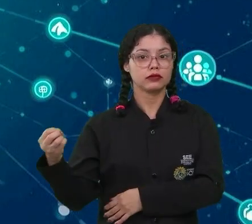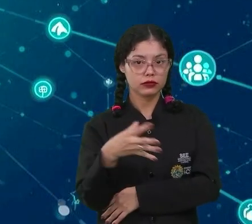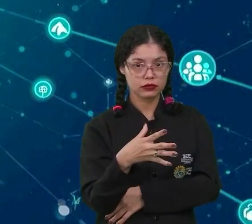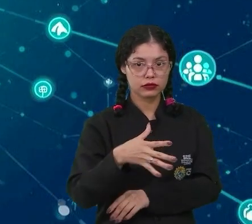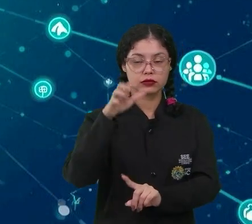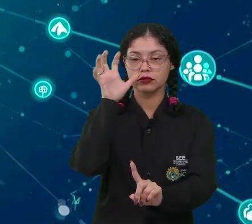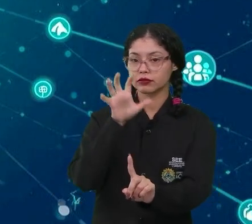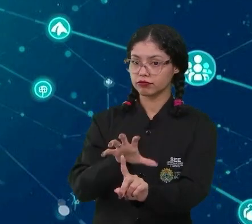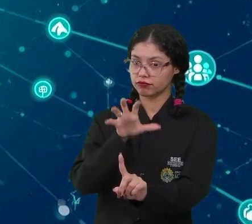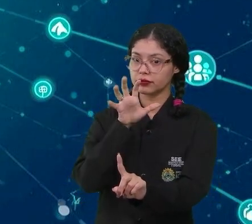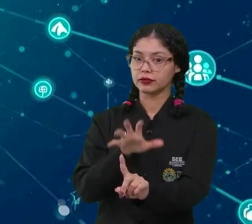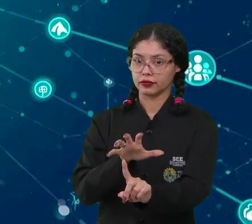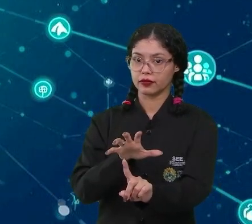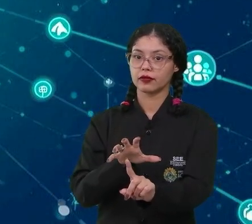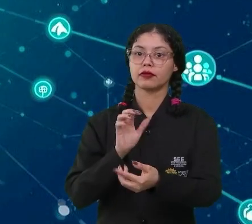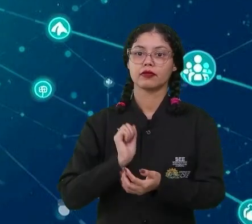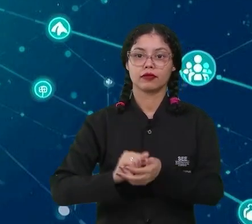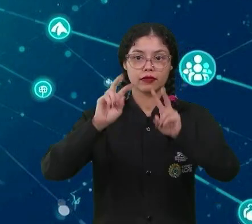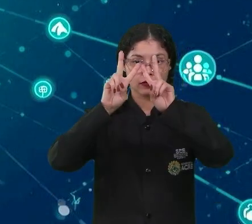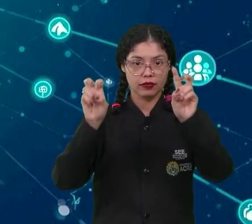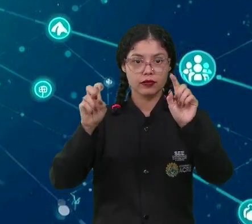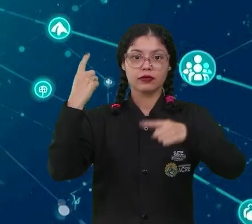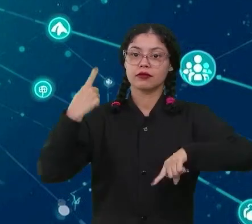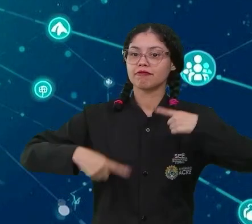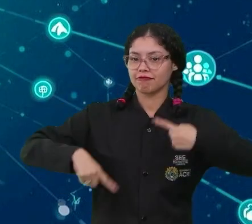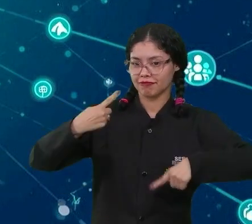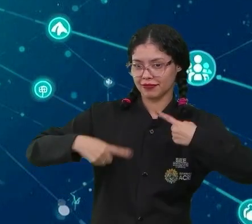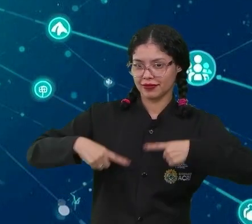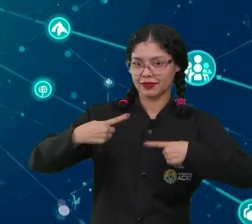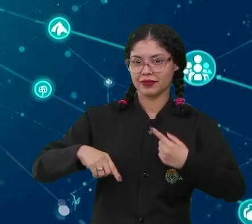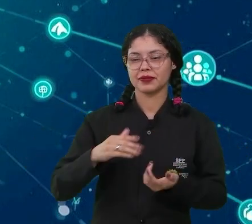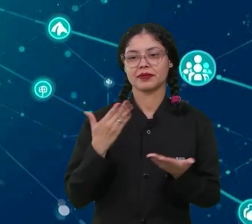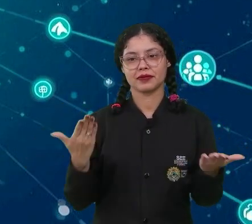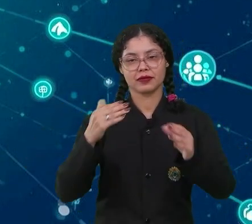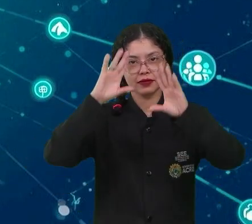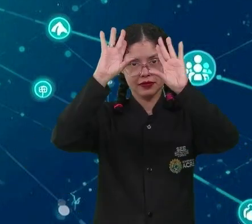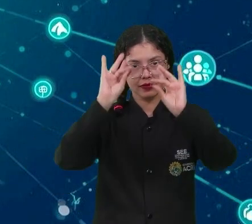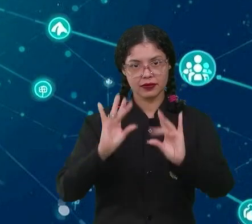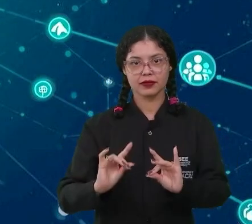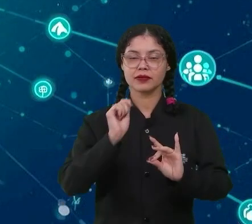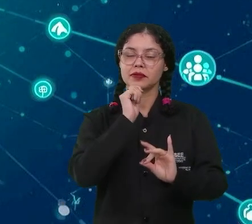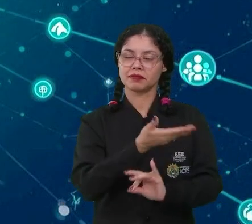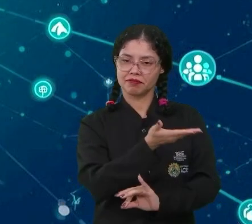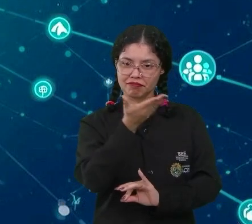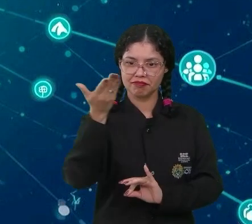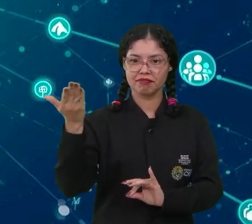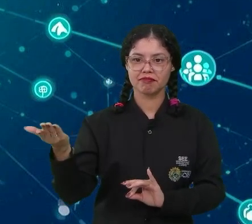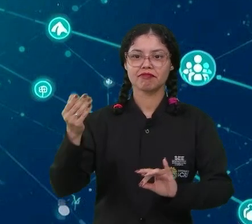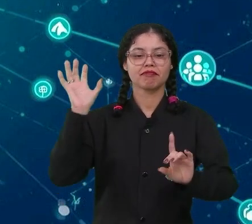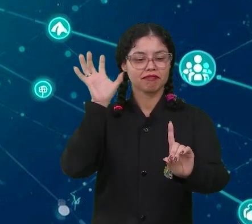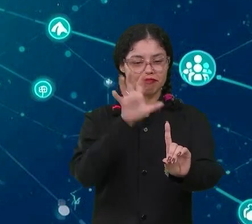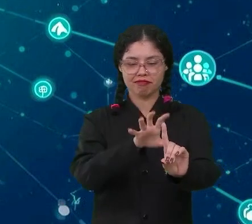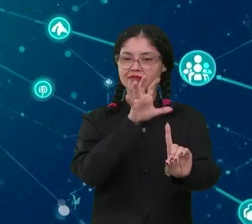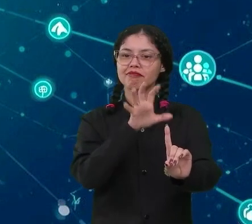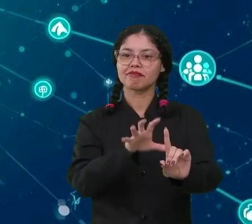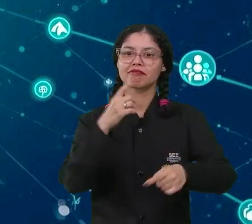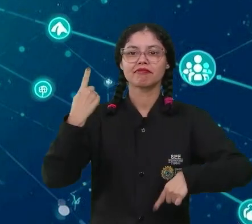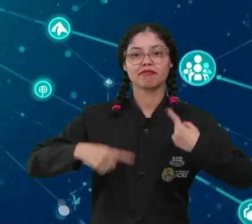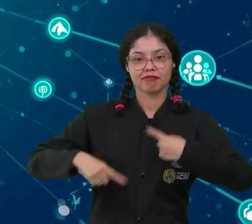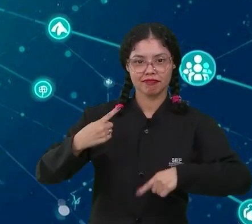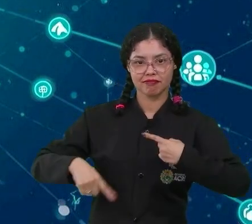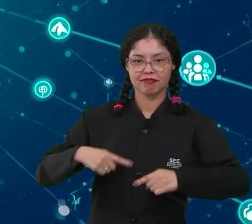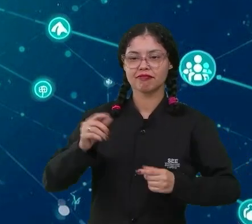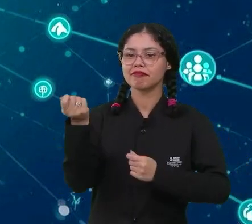investimento, inovação e principalmente algo que eu quero deixar destacado aqui: influência